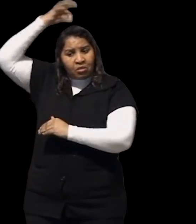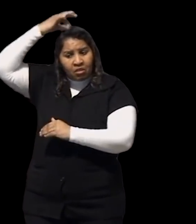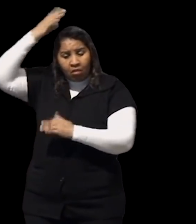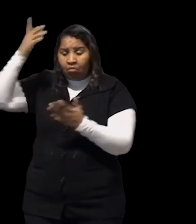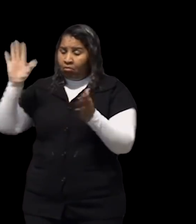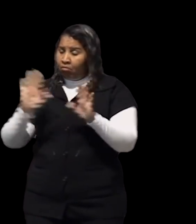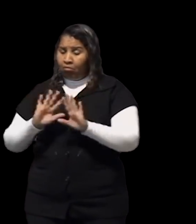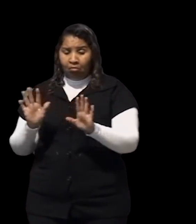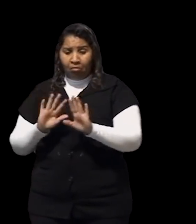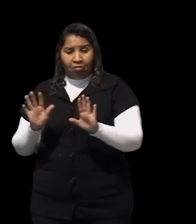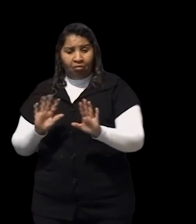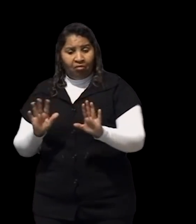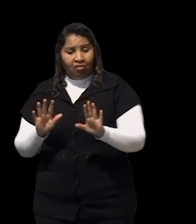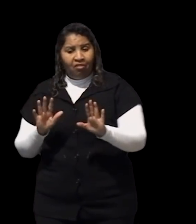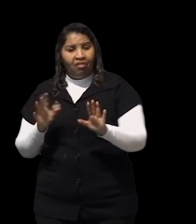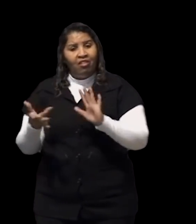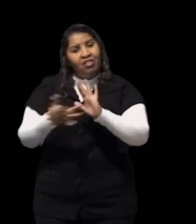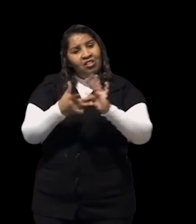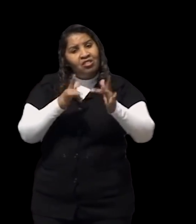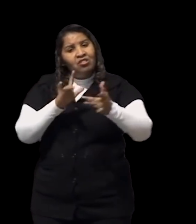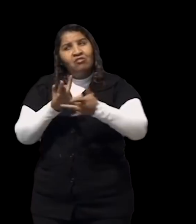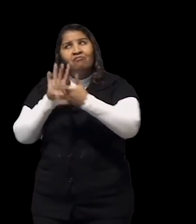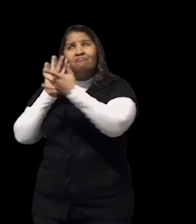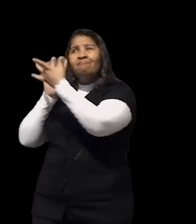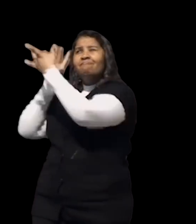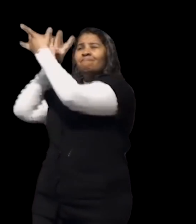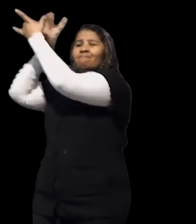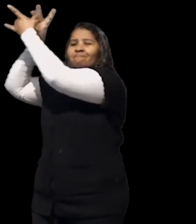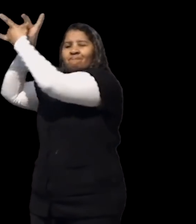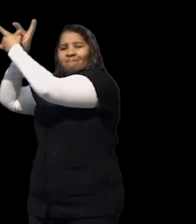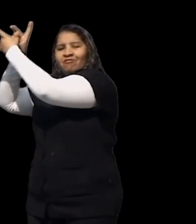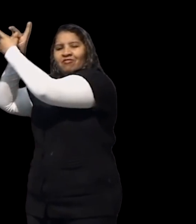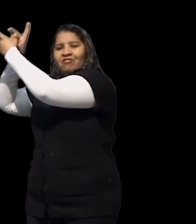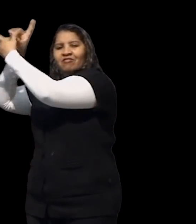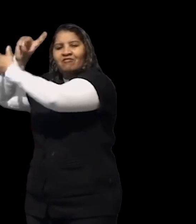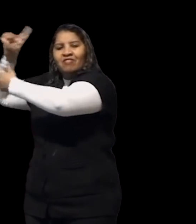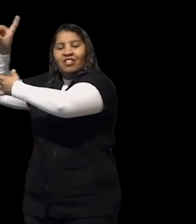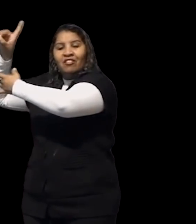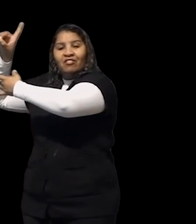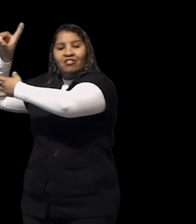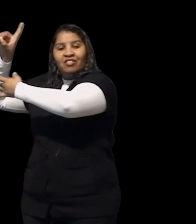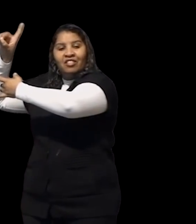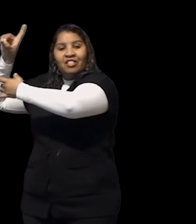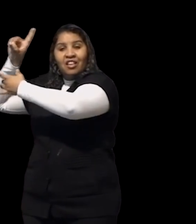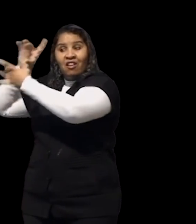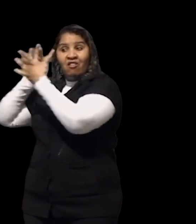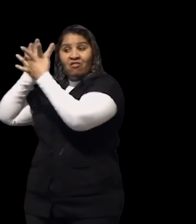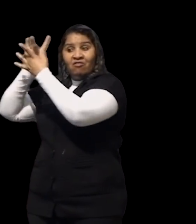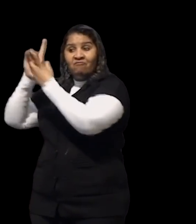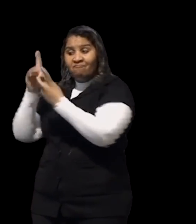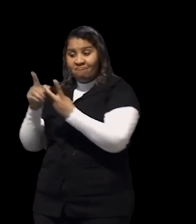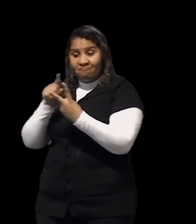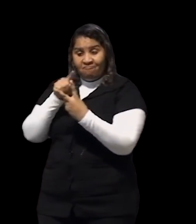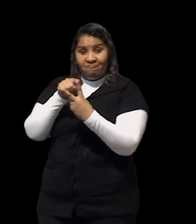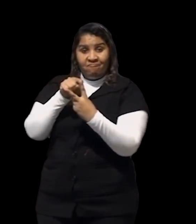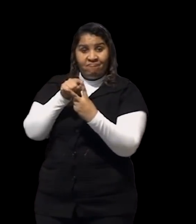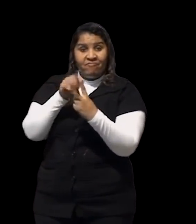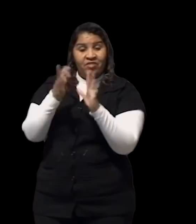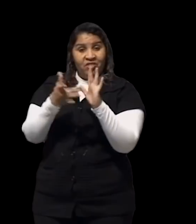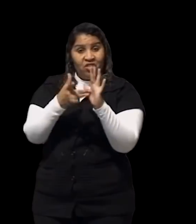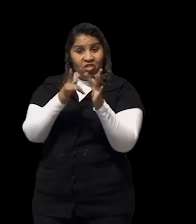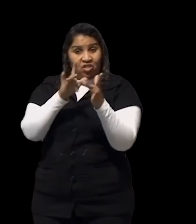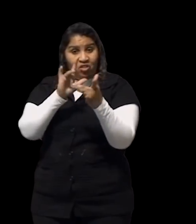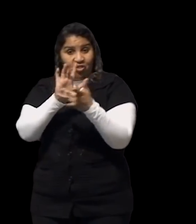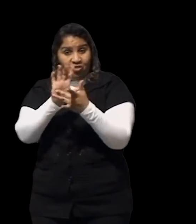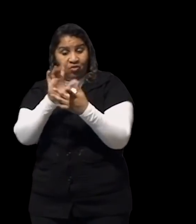relação dele com o pai o tempo todo e ele vai dizer ele eo pai somos um a a Trindade ela é marcada pela